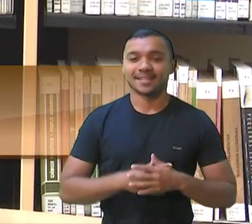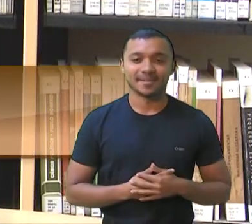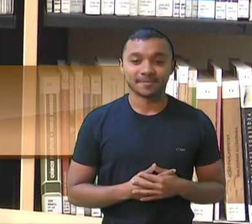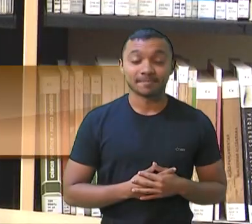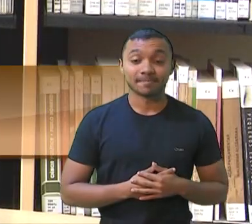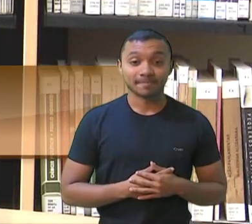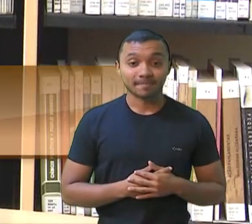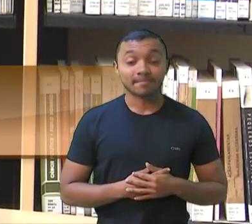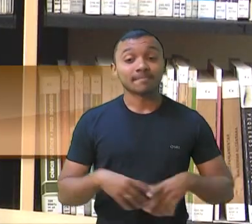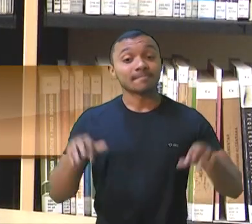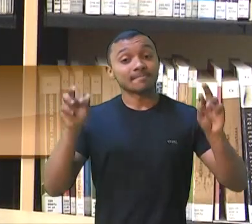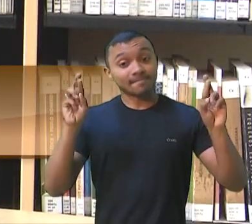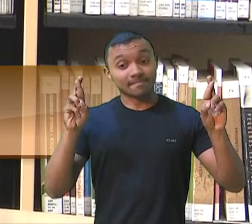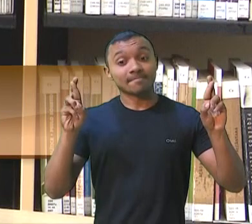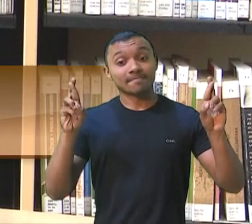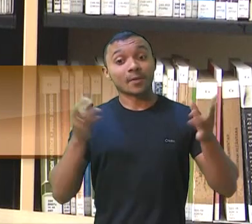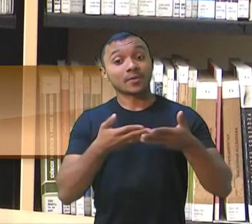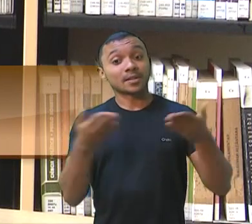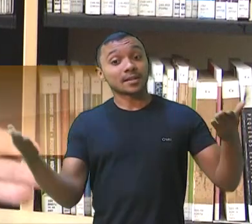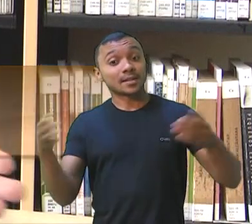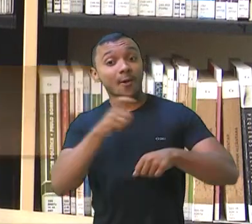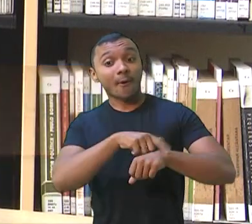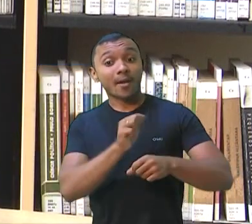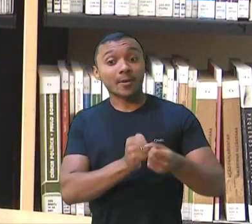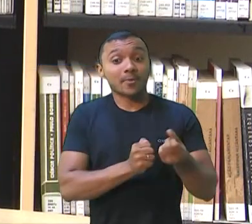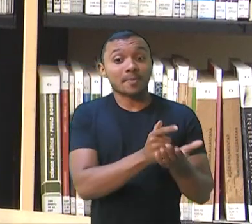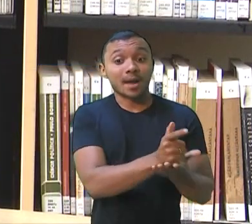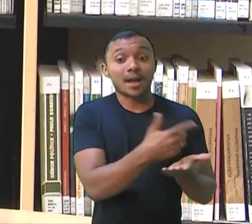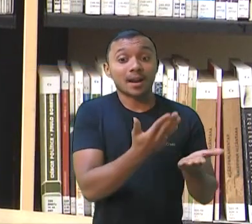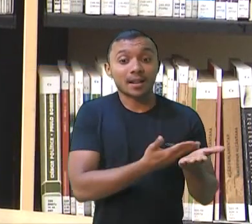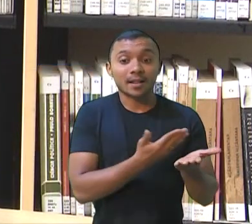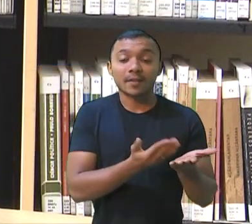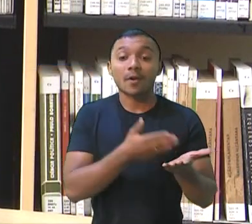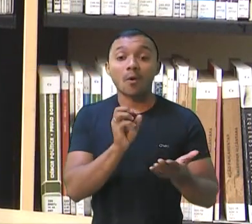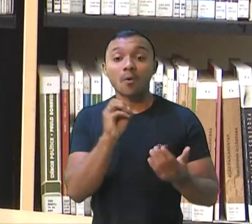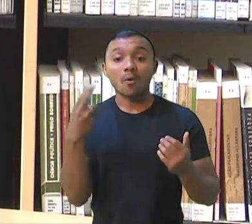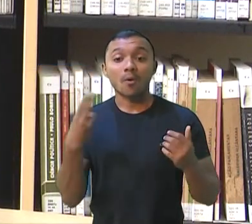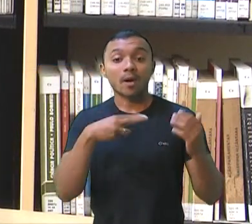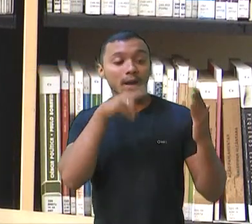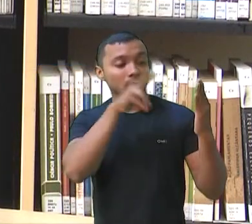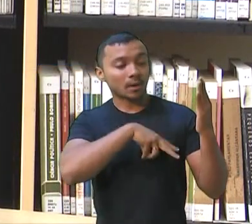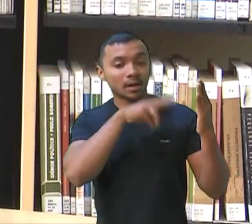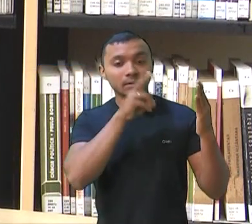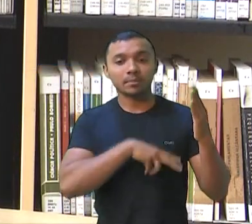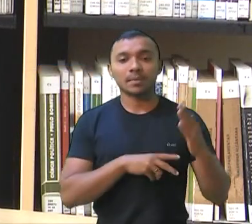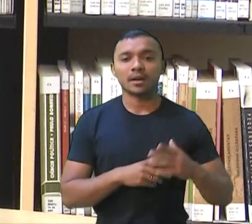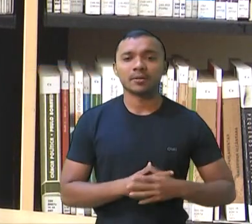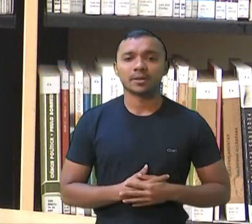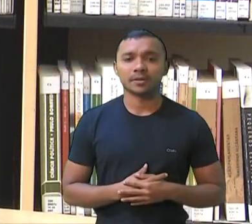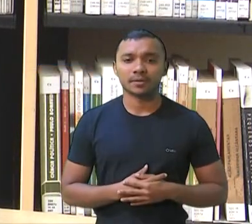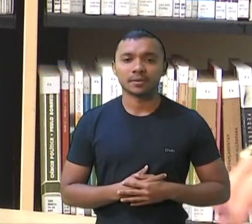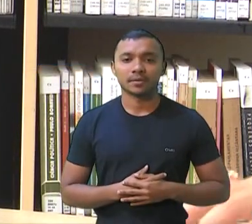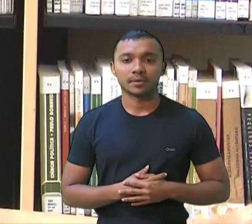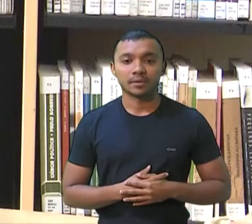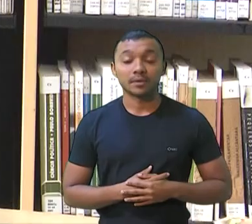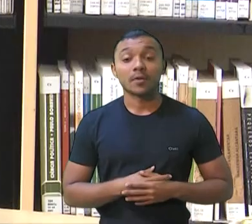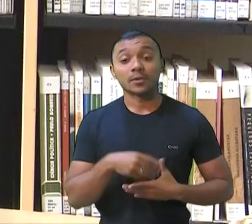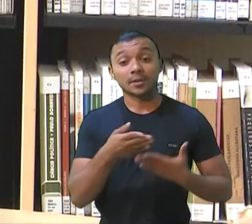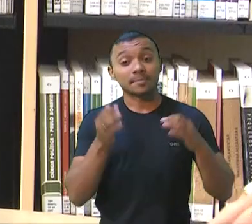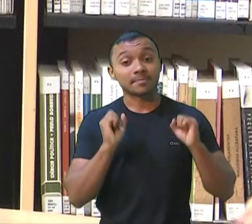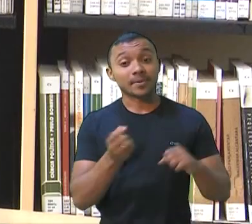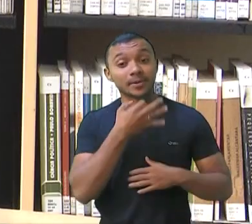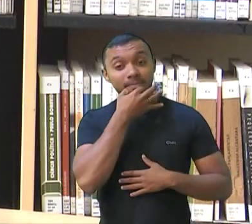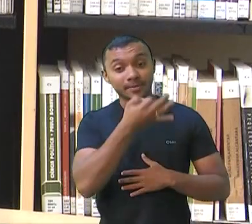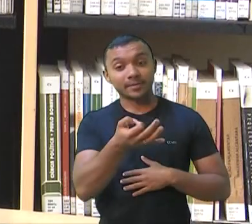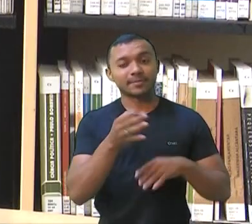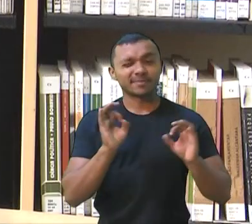obrigado mesmo. Espero que quem compre o livro, quem pega aqui na biblioteca o livro, né, leia e goste e comente o